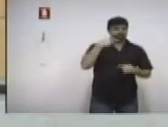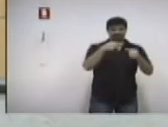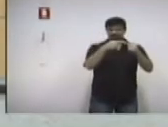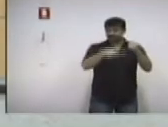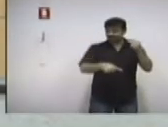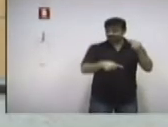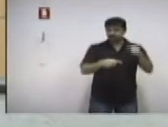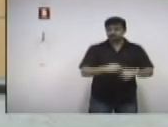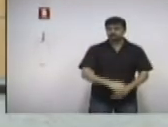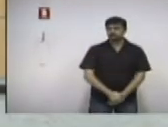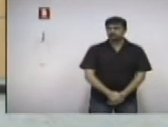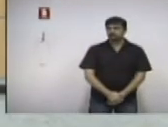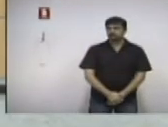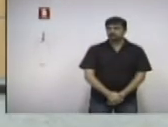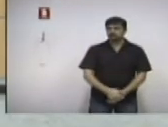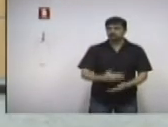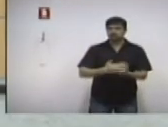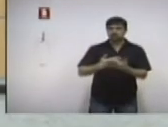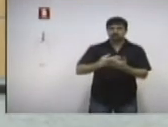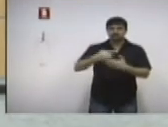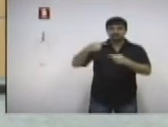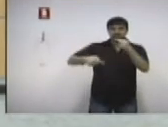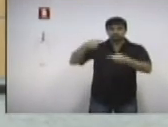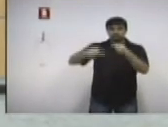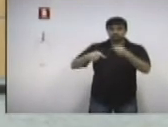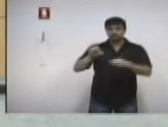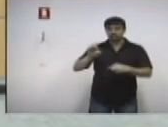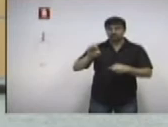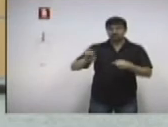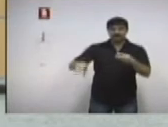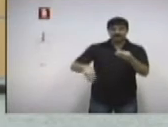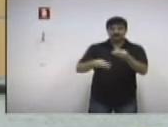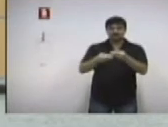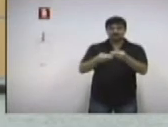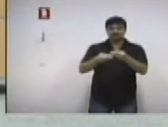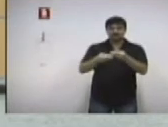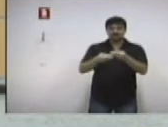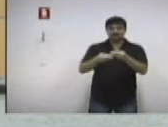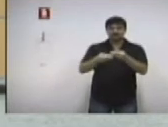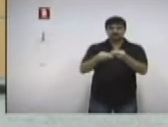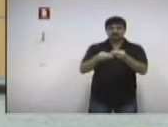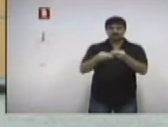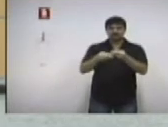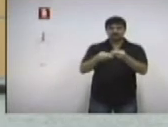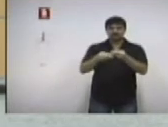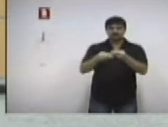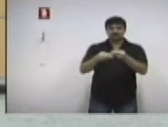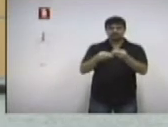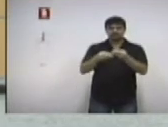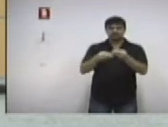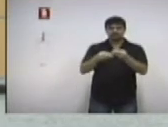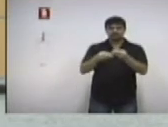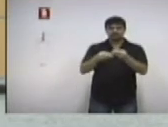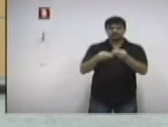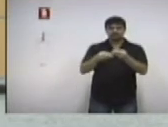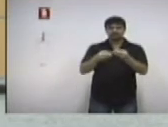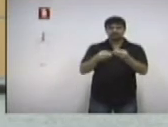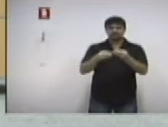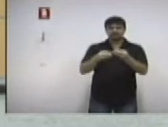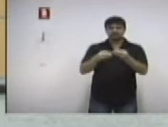contrários eu coloco discussão a emenda aditiva número um ninguém querendo fazer vos a palavra coloca votação